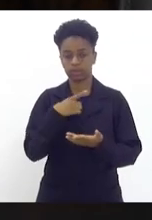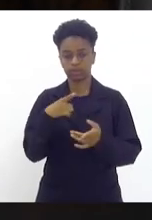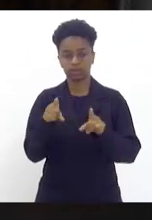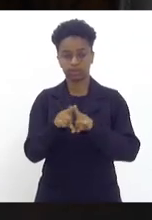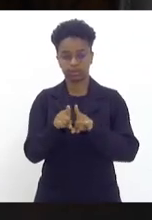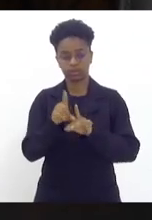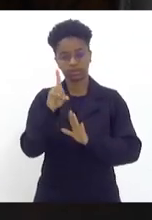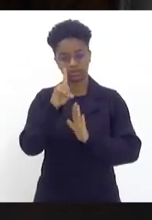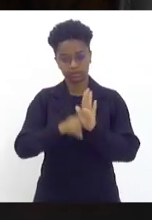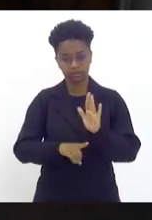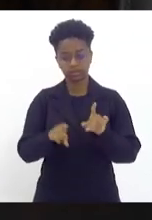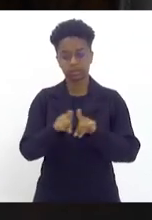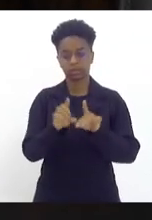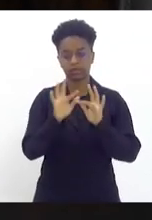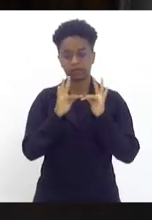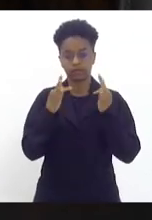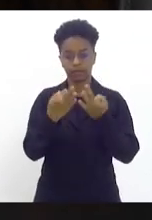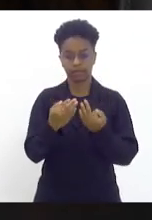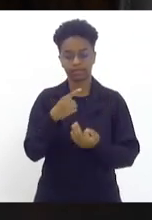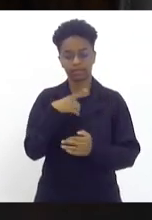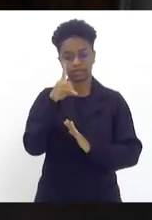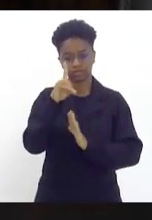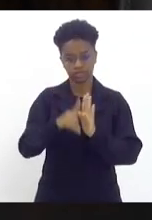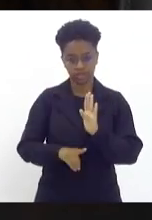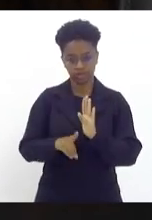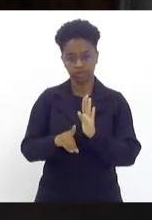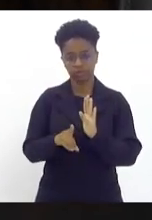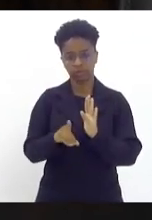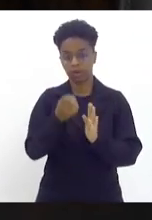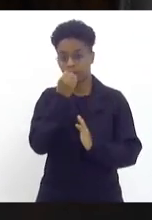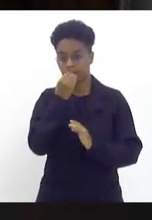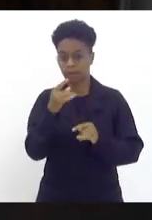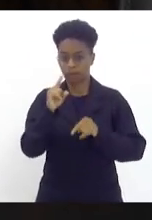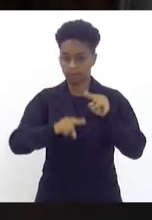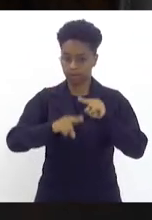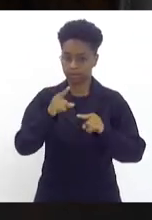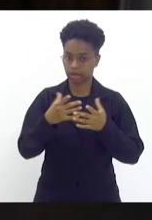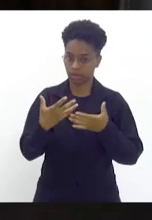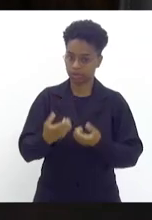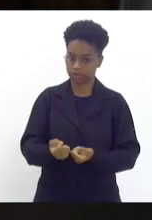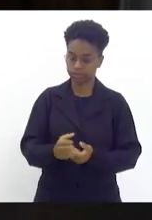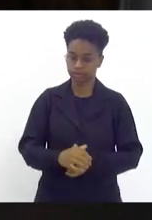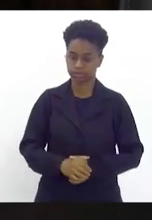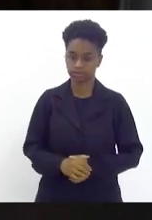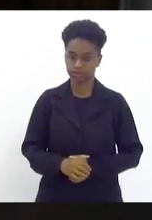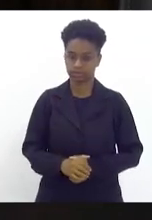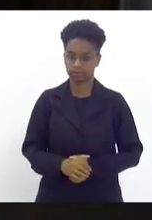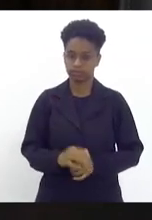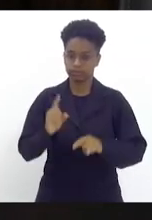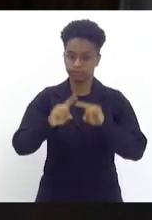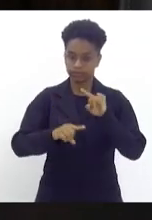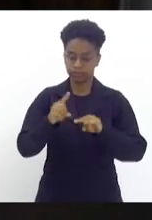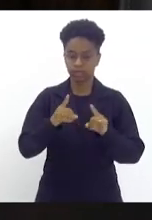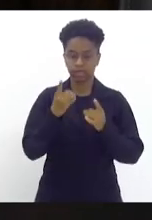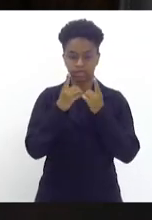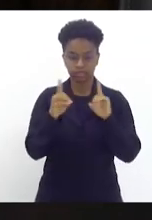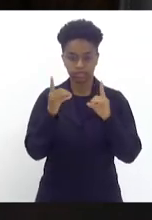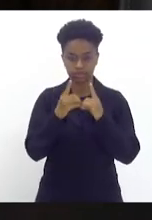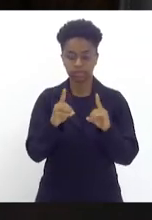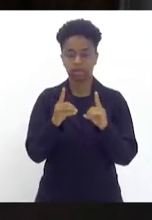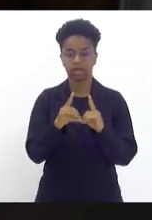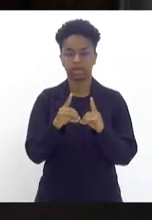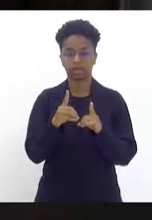o direito, e as famílias têm o direito, a ter um bom material didático, né? Um material didático isento